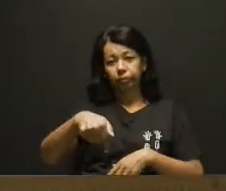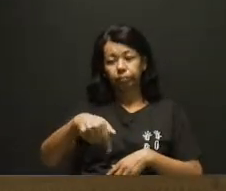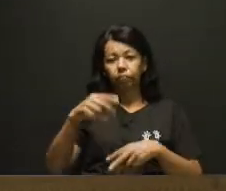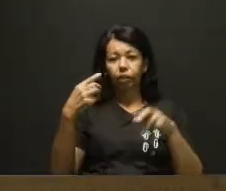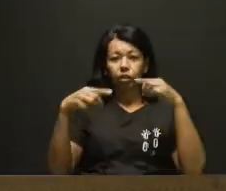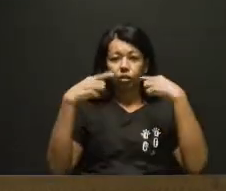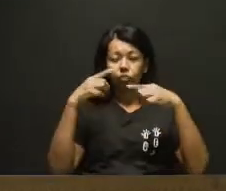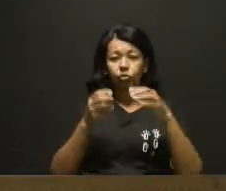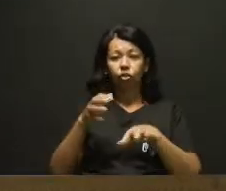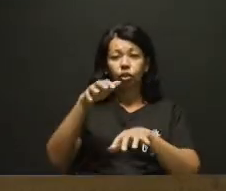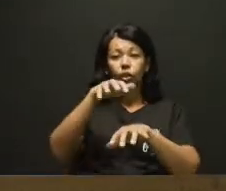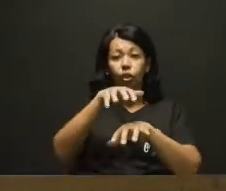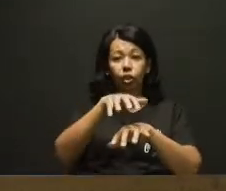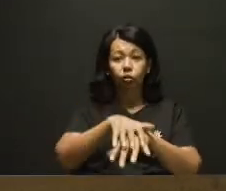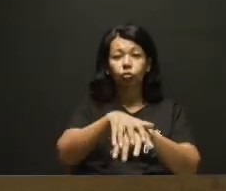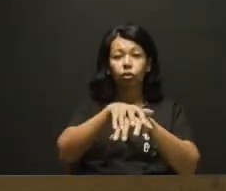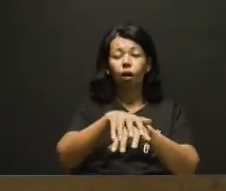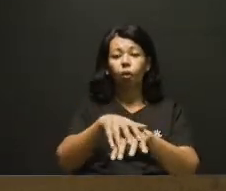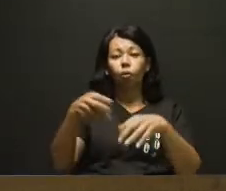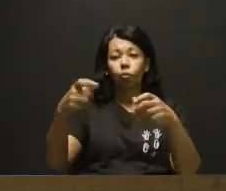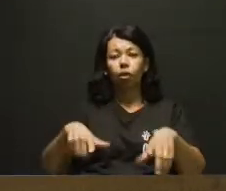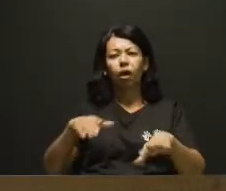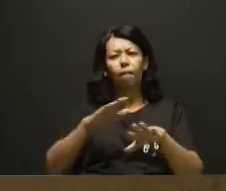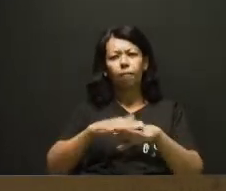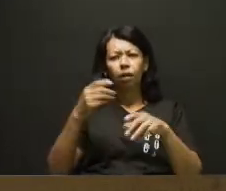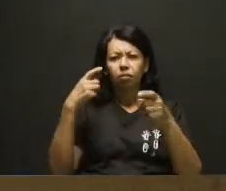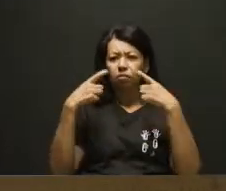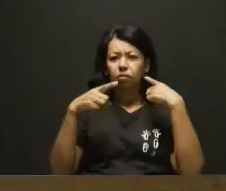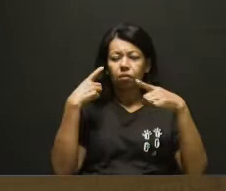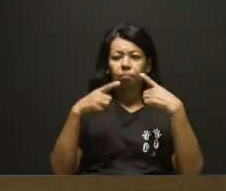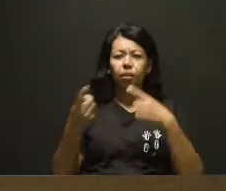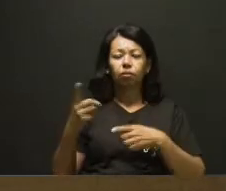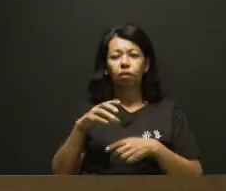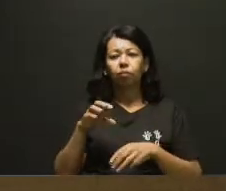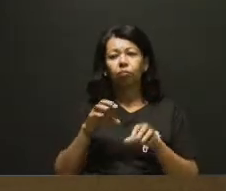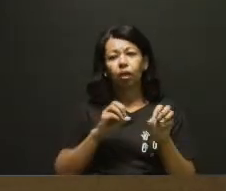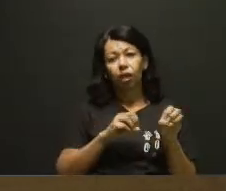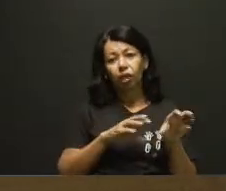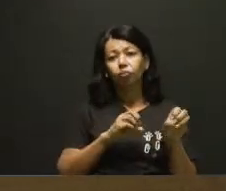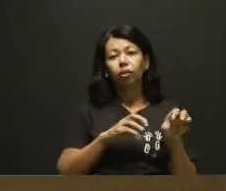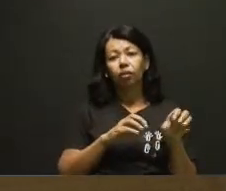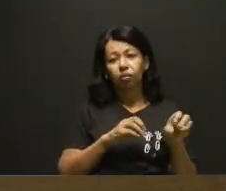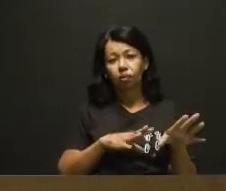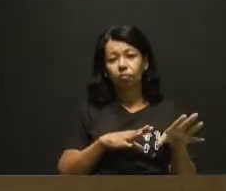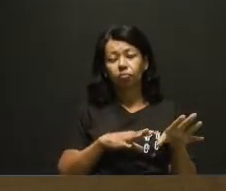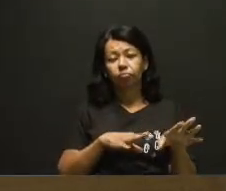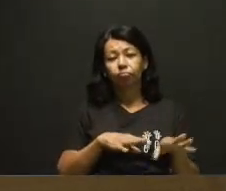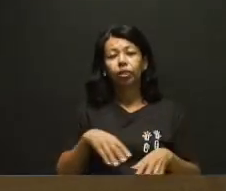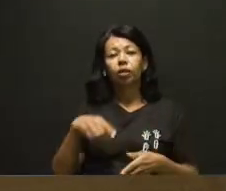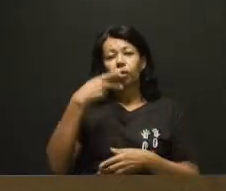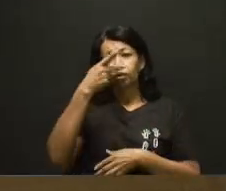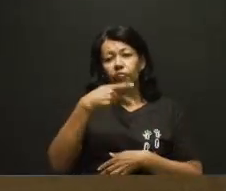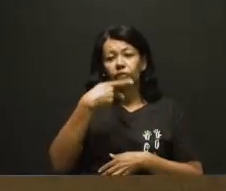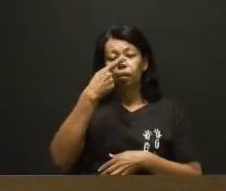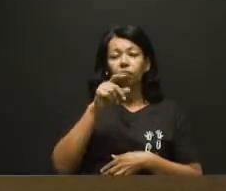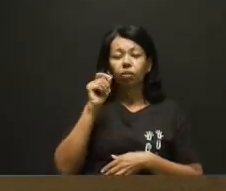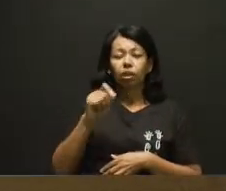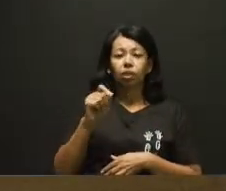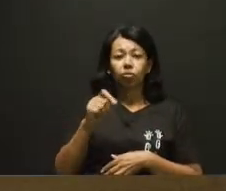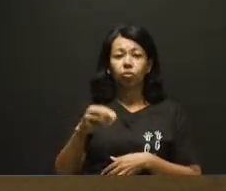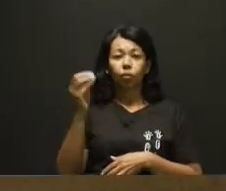discute a inclusão o setor mais cobrado é o da educação e falo isso como com